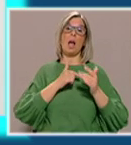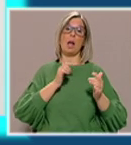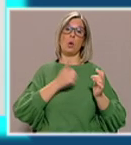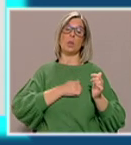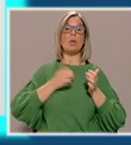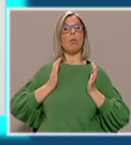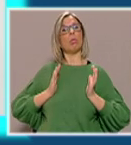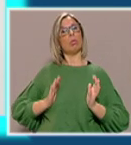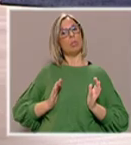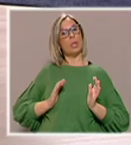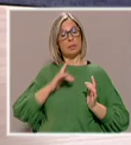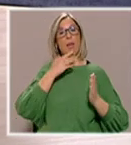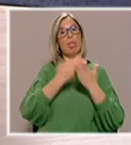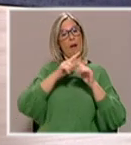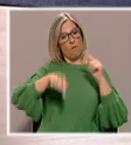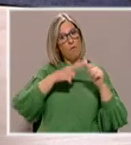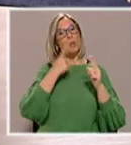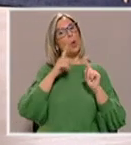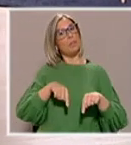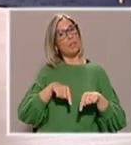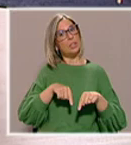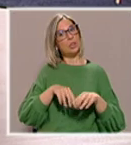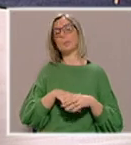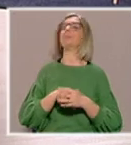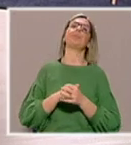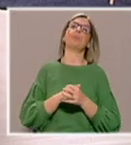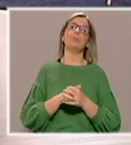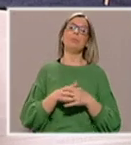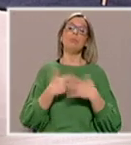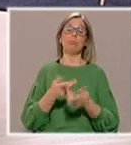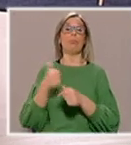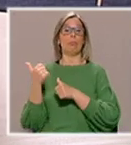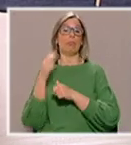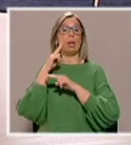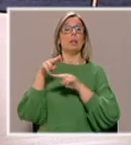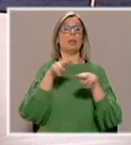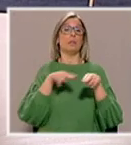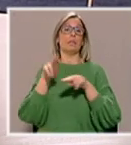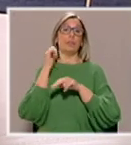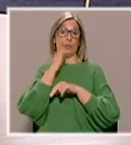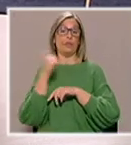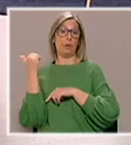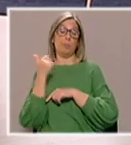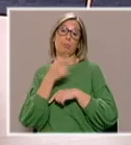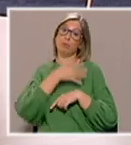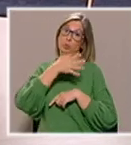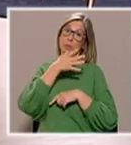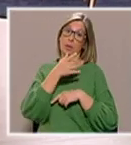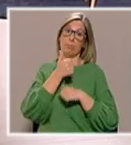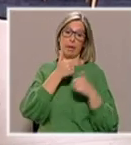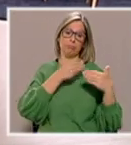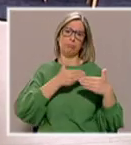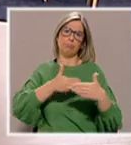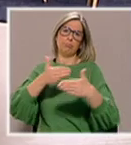Então, ficámos a perceber um pouco aqui. O vídeo, aliás, explicou muito bem as etapas do ciclo cardíaco. Perceberam então que o coração é o